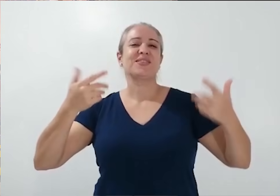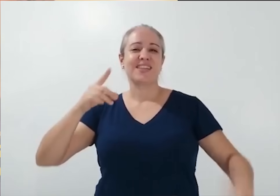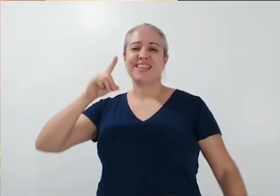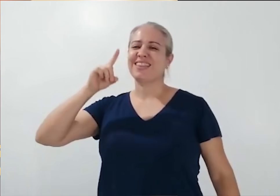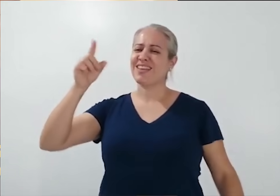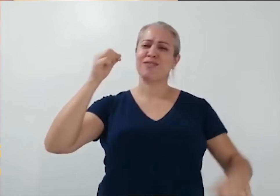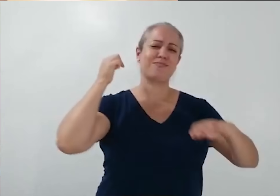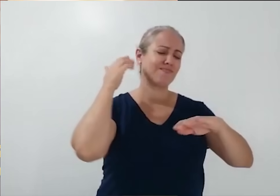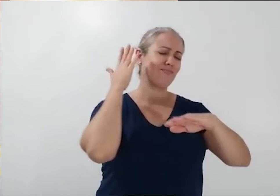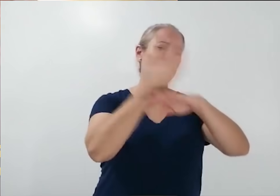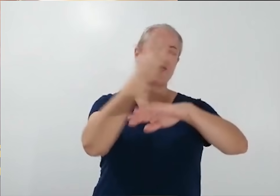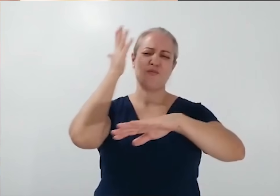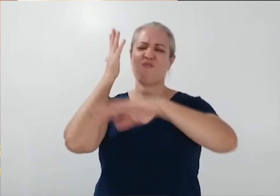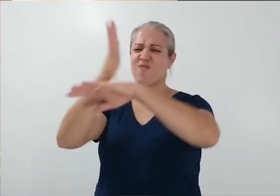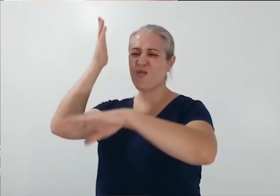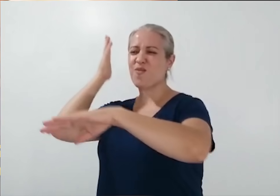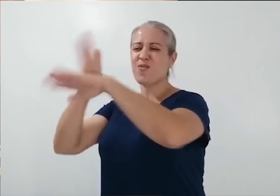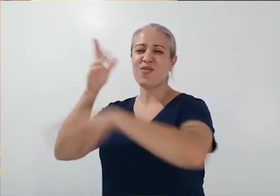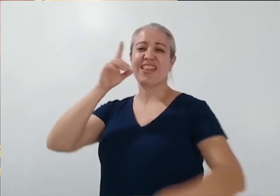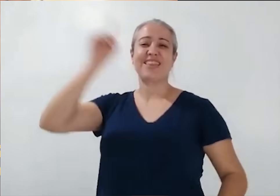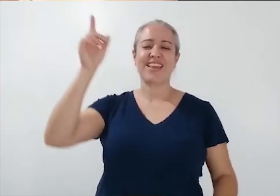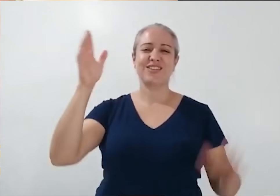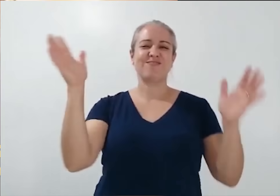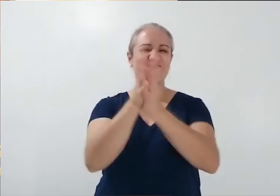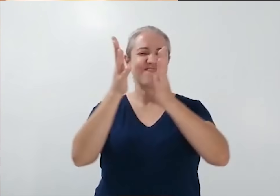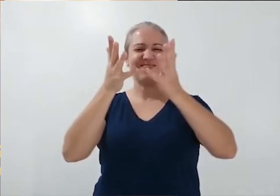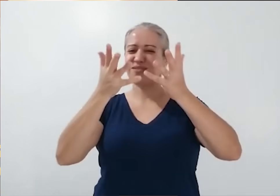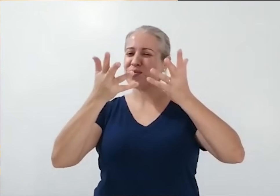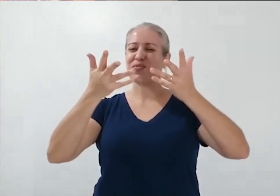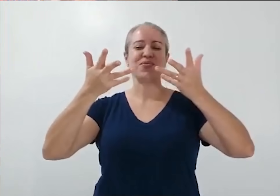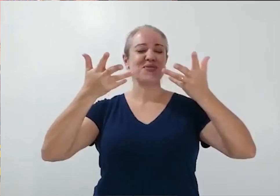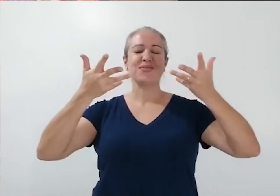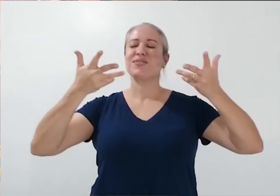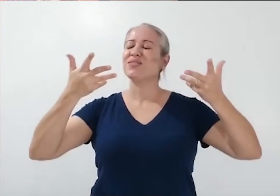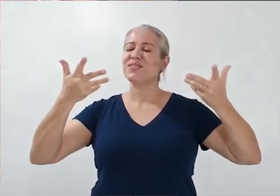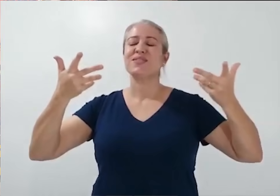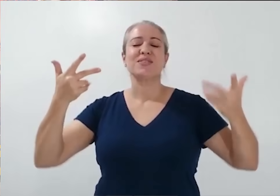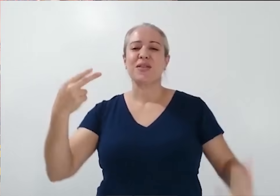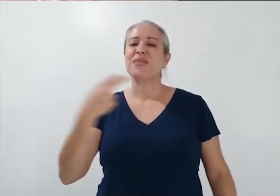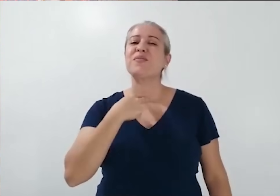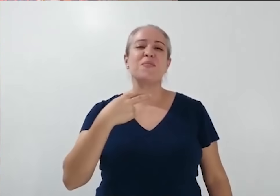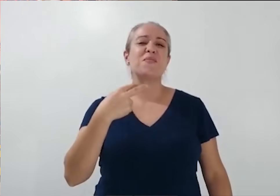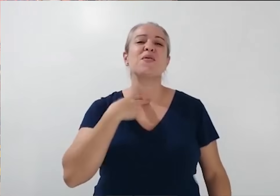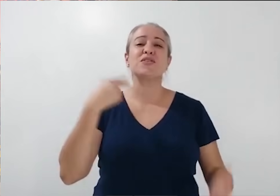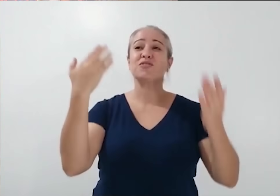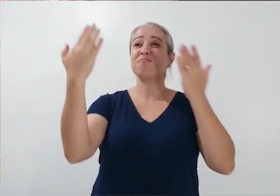inigualável é, não há ninguém maior, nem mesmo igual. Tua grandeza